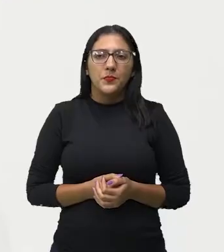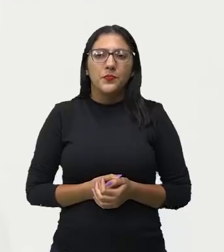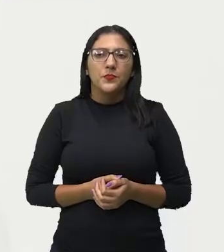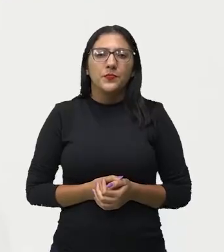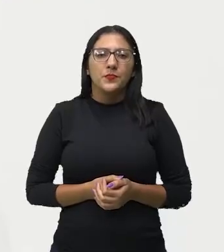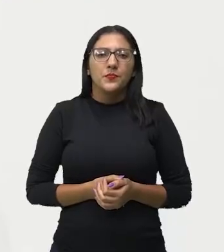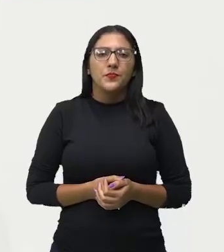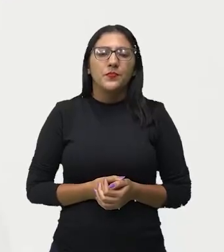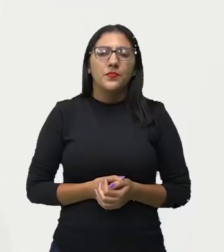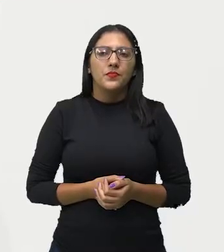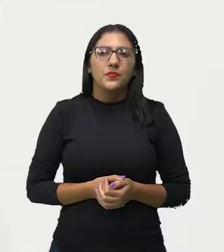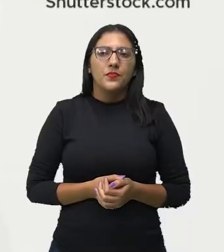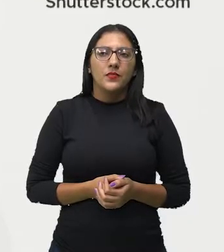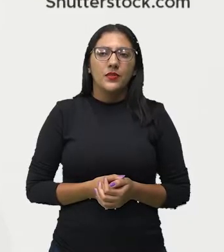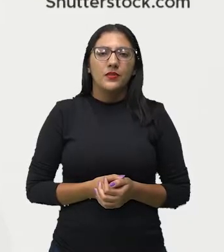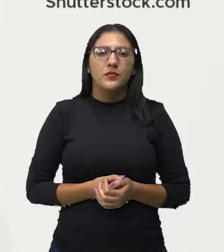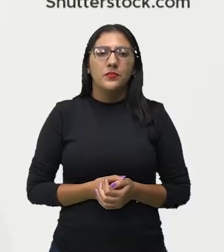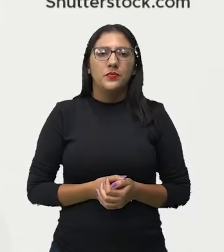cartela.